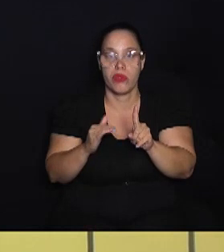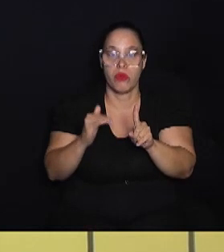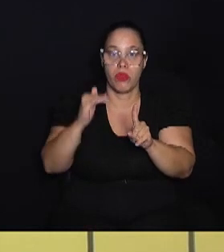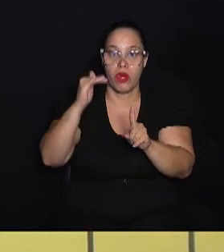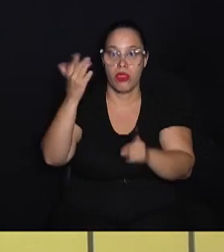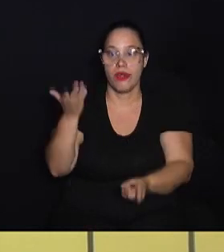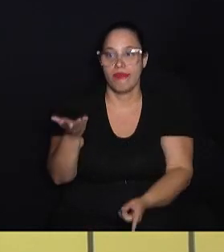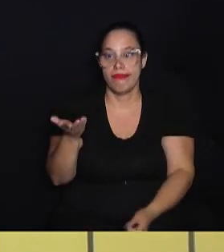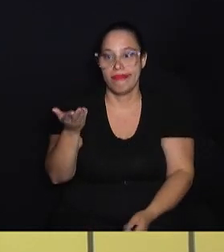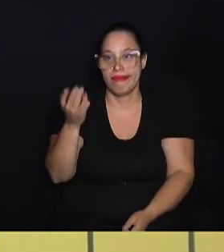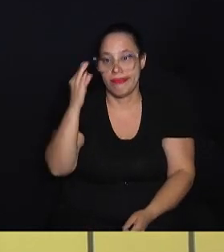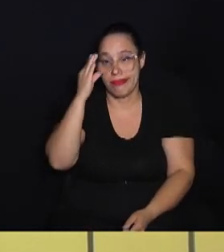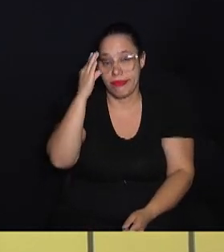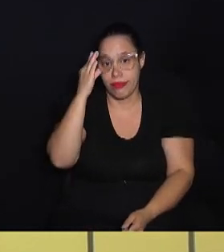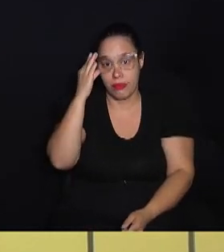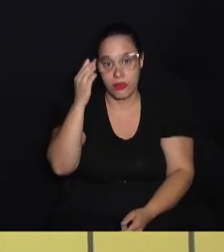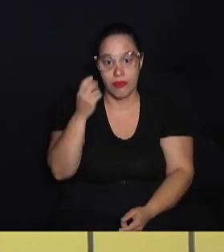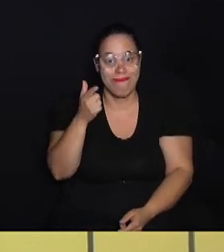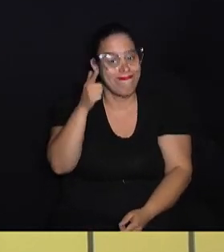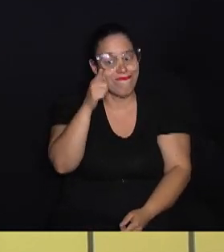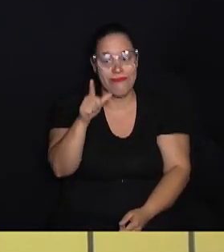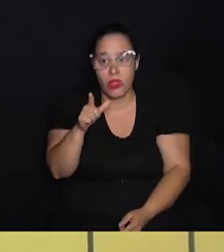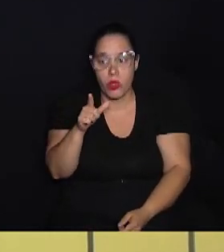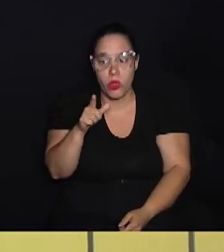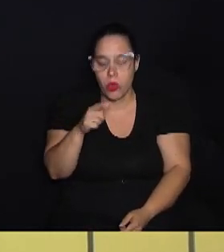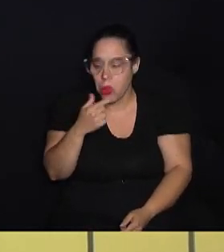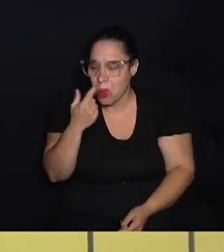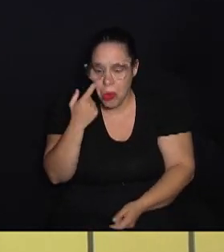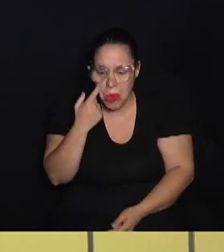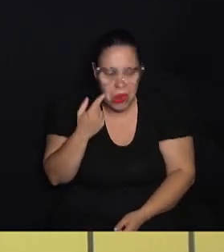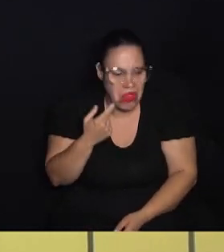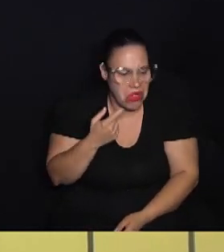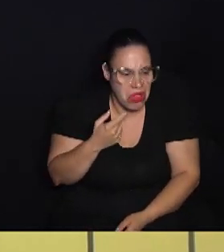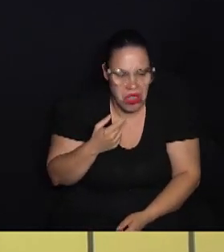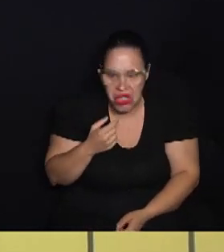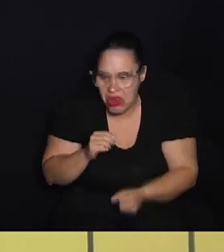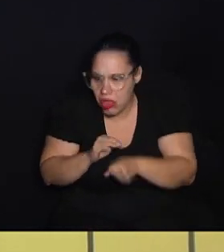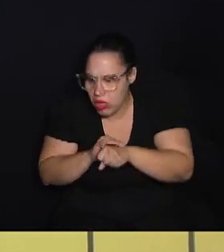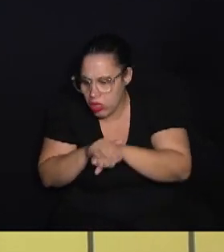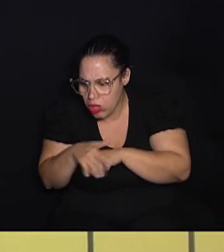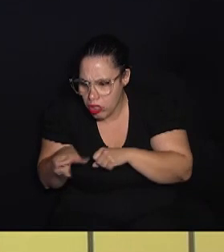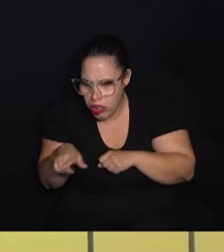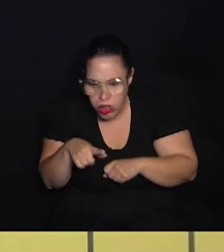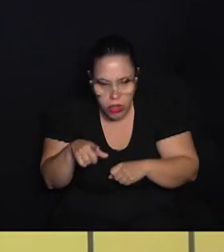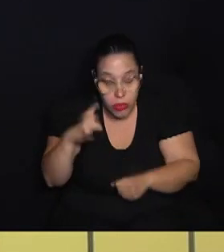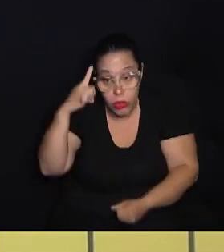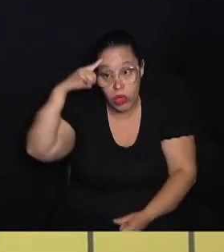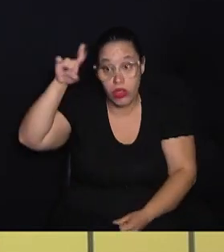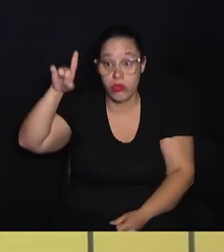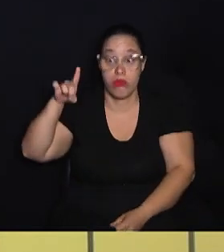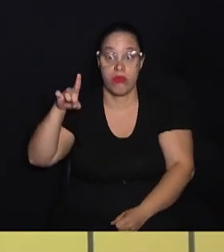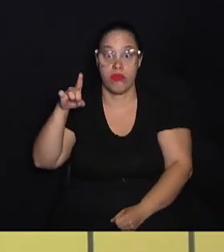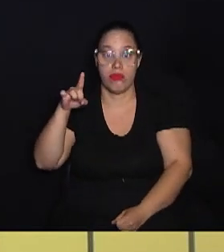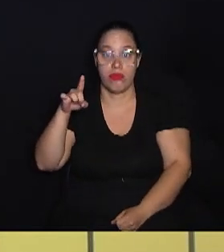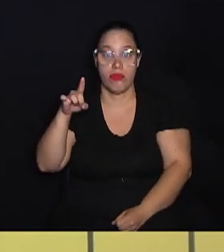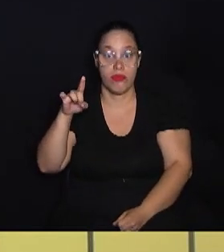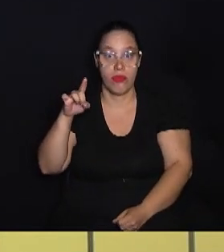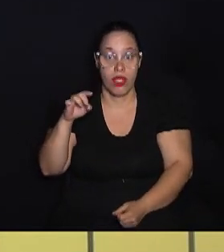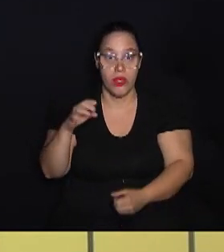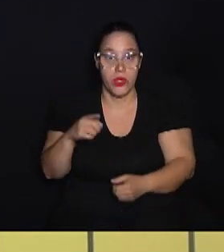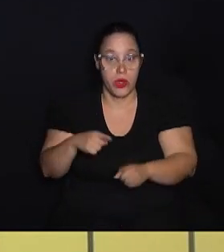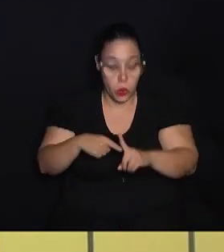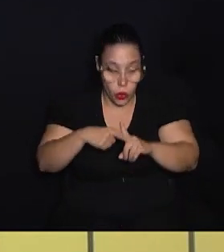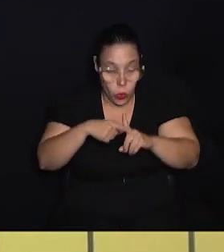e aí muitas vezes não consegue mais localizar aquele foco de incêndio durante a noite. Só que durante o dia, conforme vai